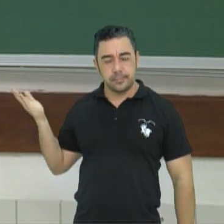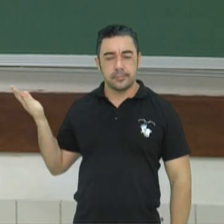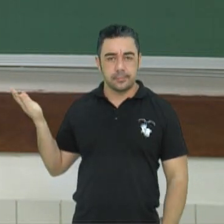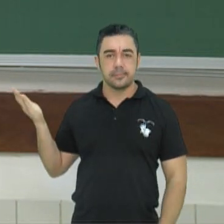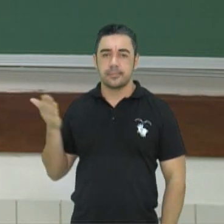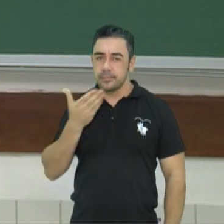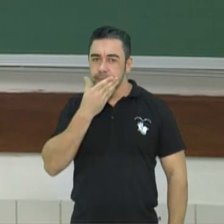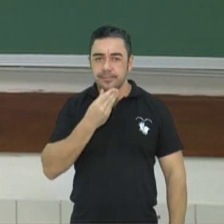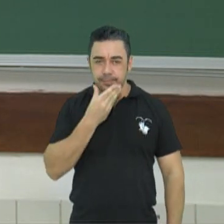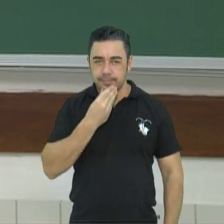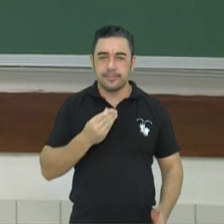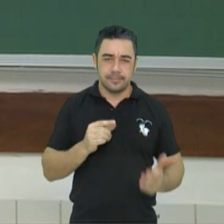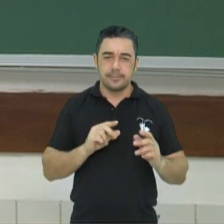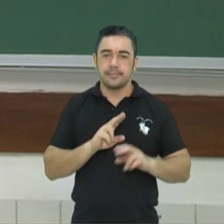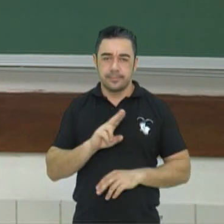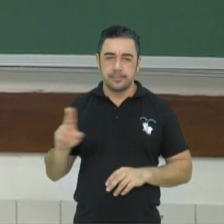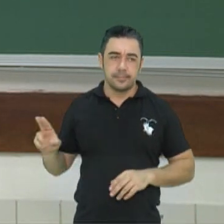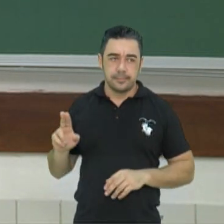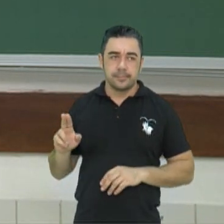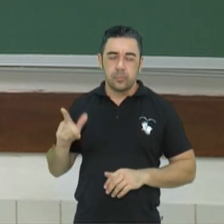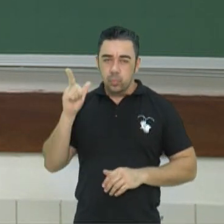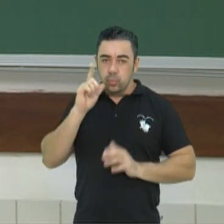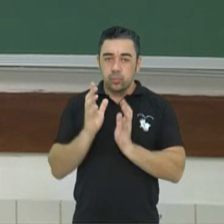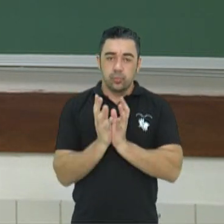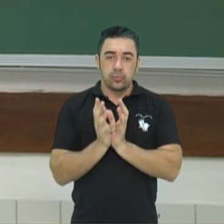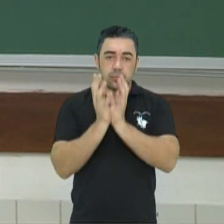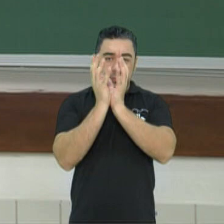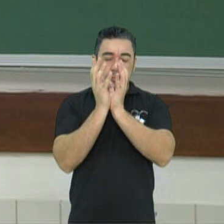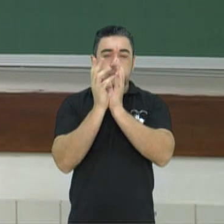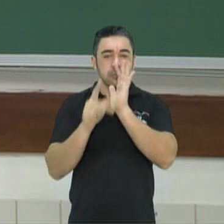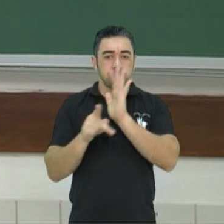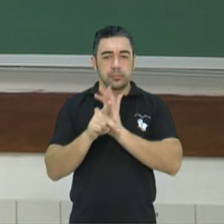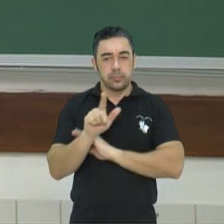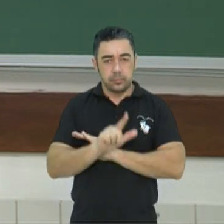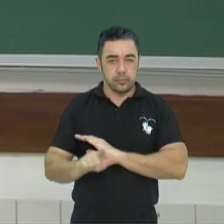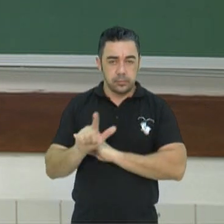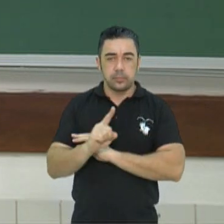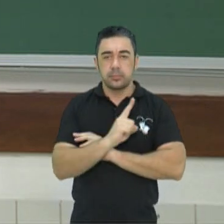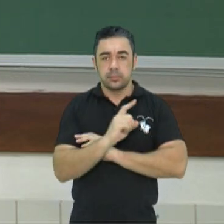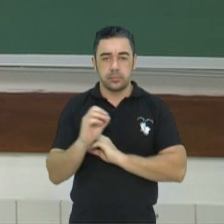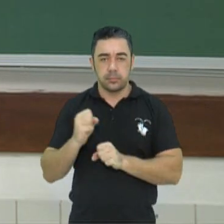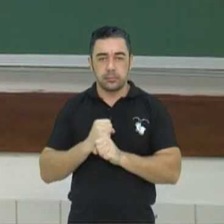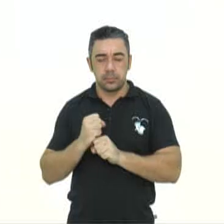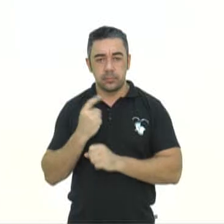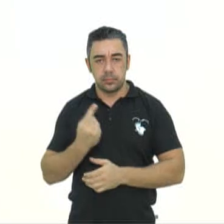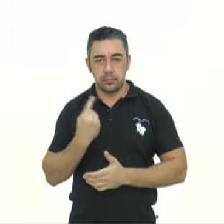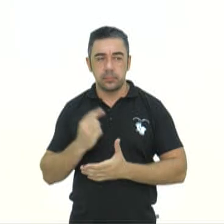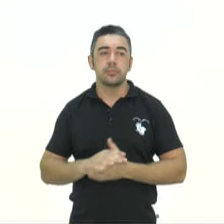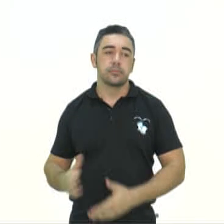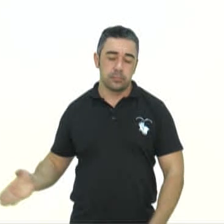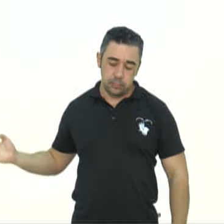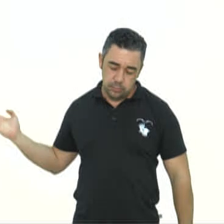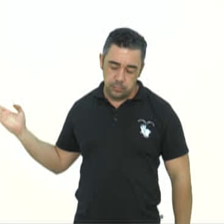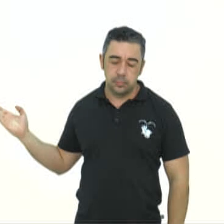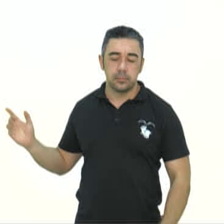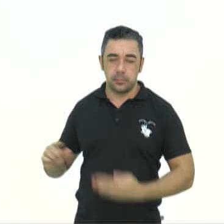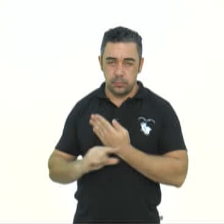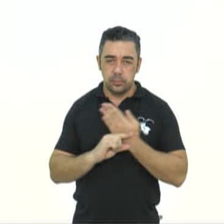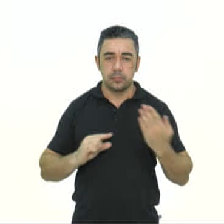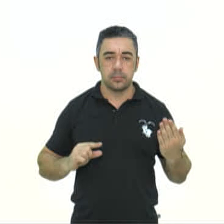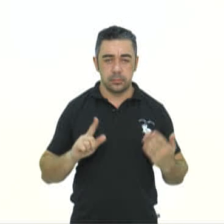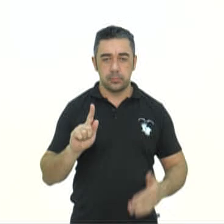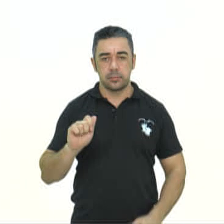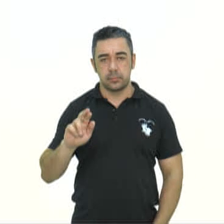mesmo? Então, quem foi que ganhou o Prêmio Nobel da Literatura pelo livro 100 Anos de Solidão? Claro, o Gabriel